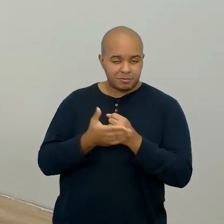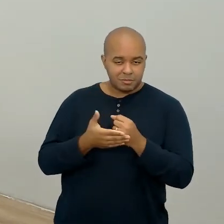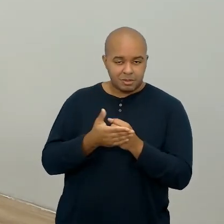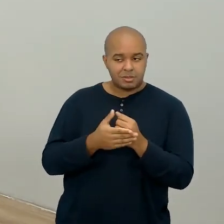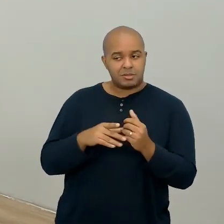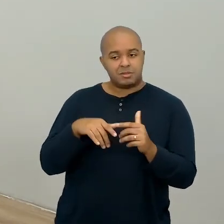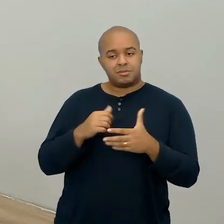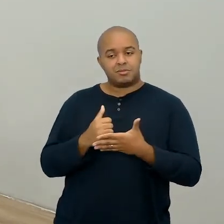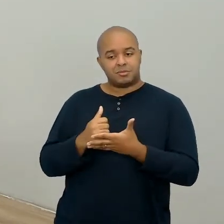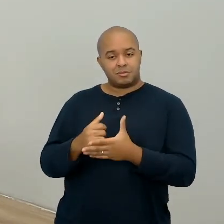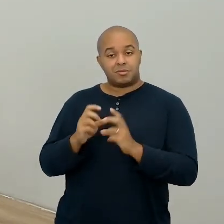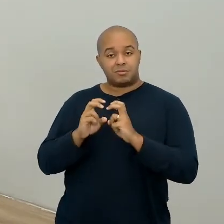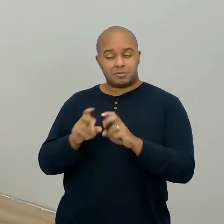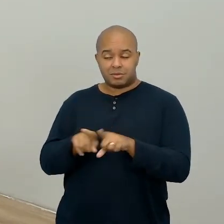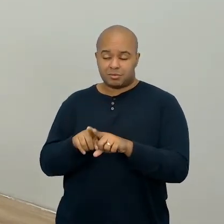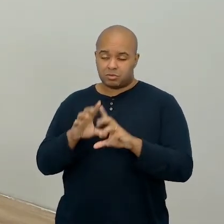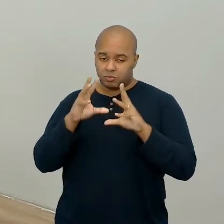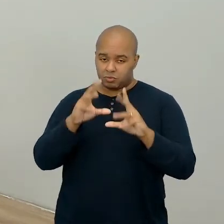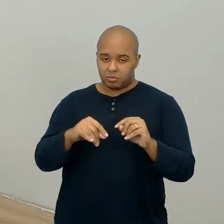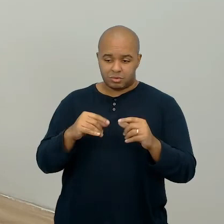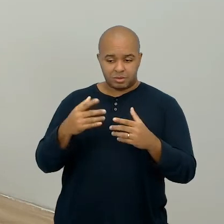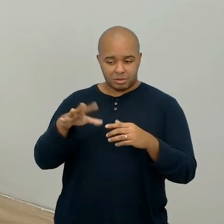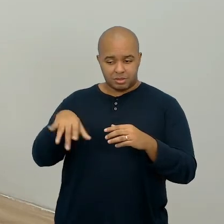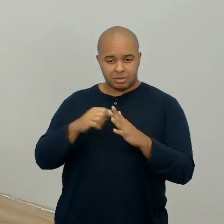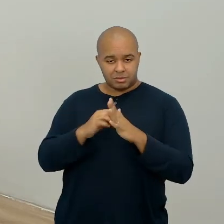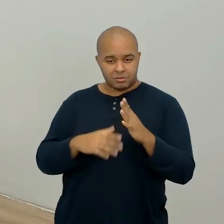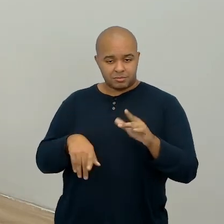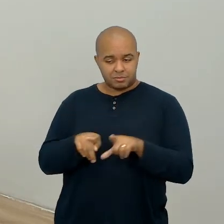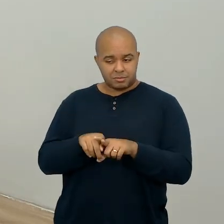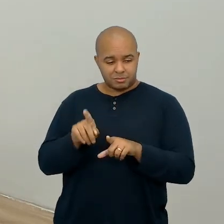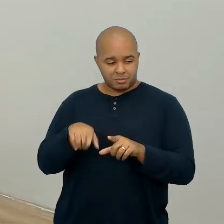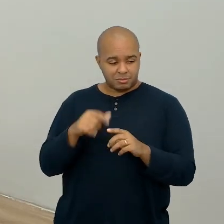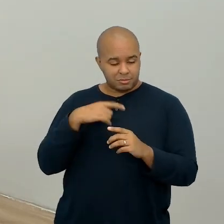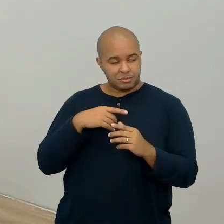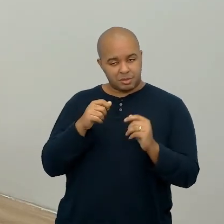4 em 4 anos para exercer a sua